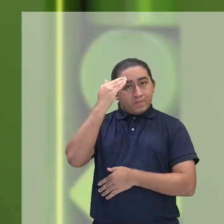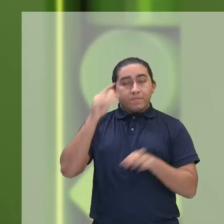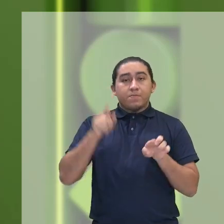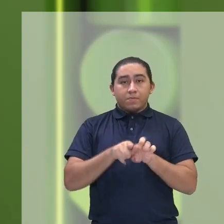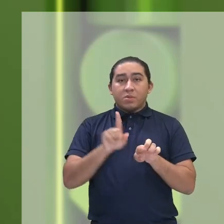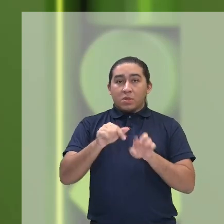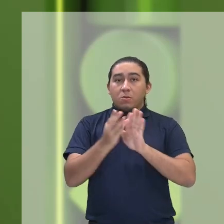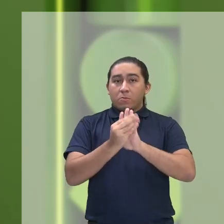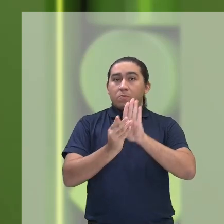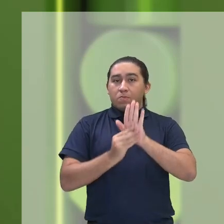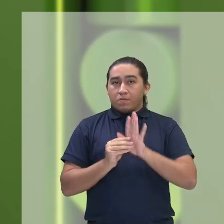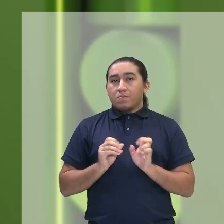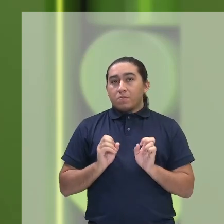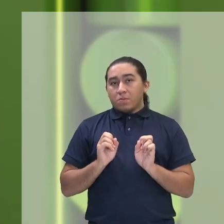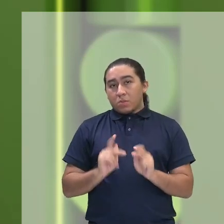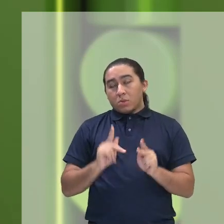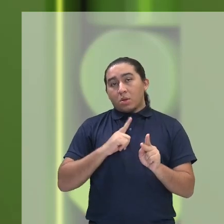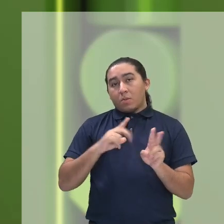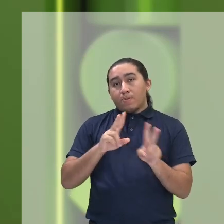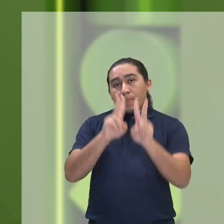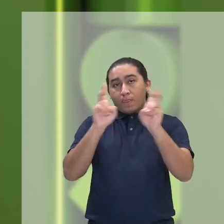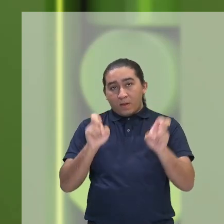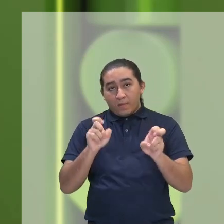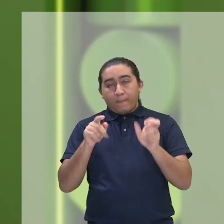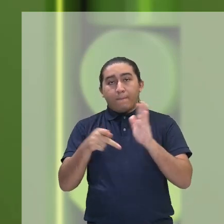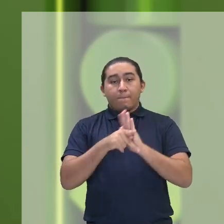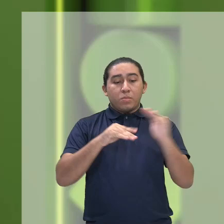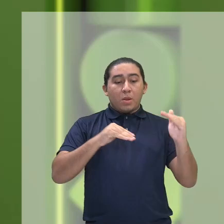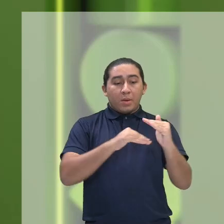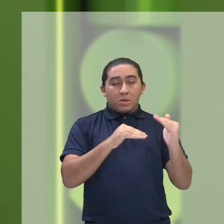esse conteúdo, né, que falou aí pra gente sobre as placas